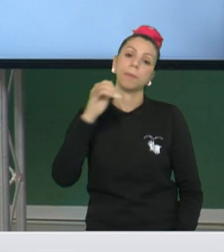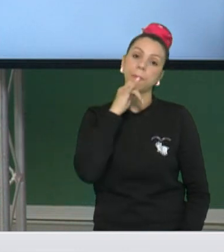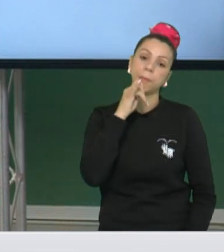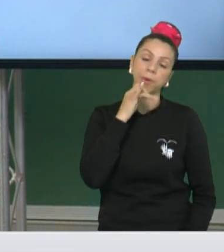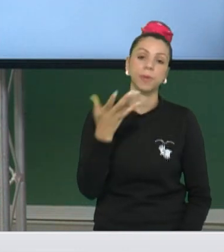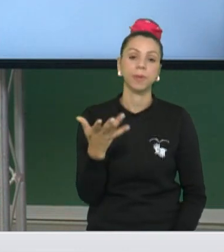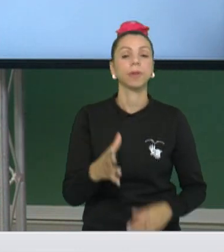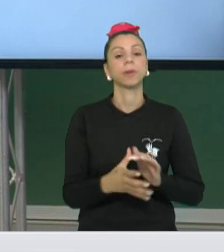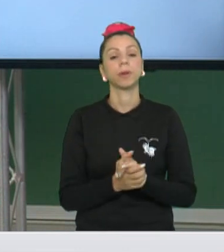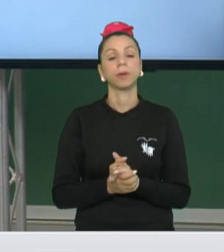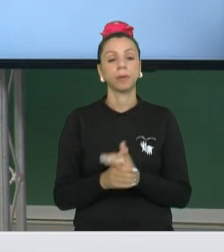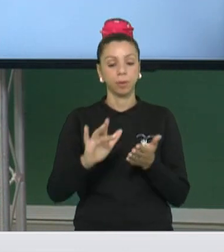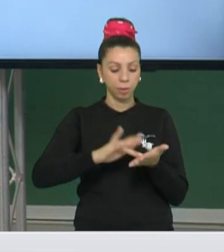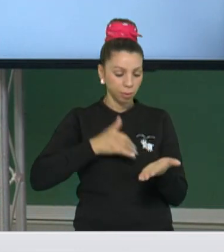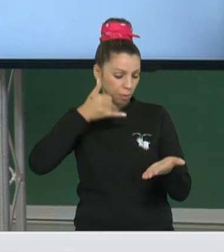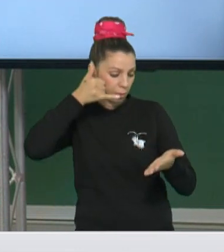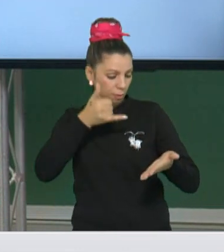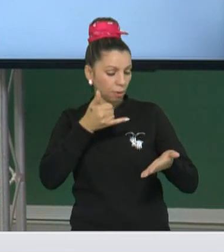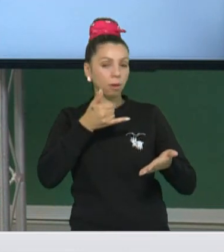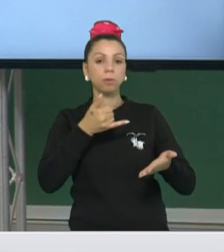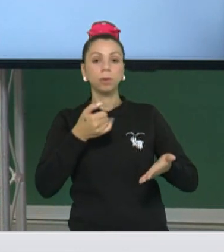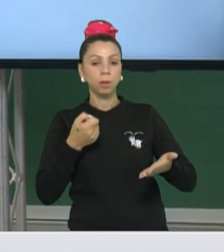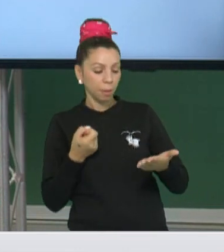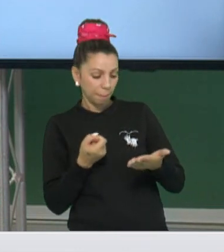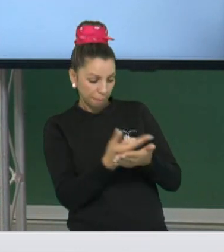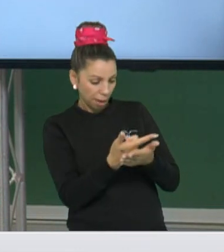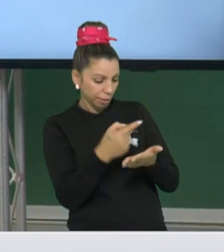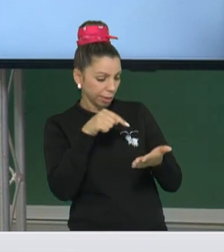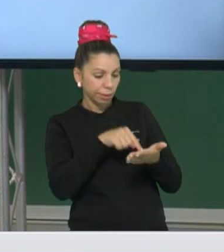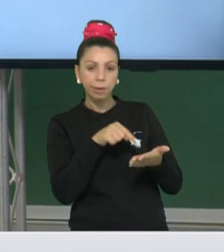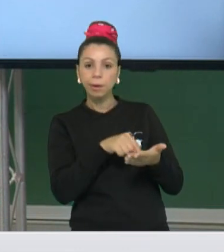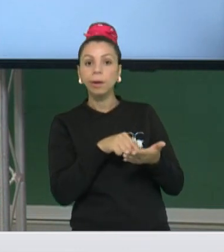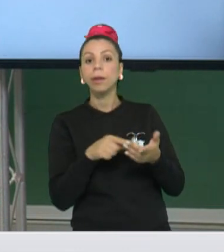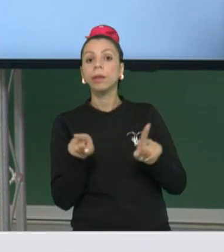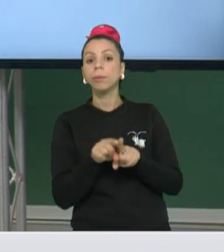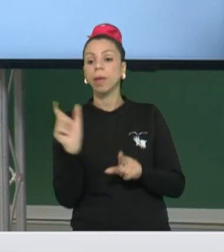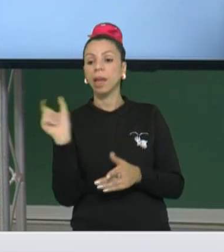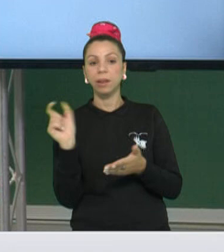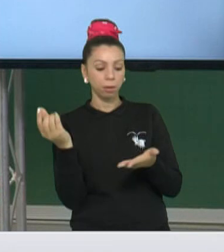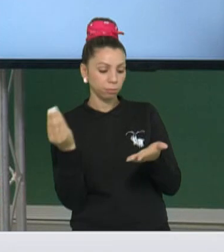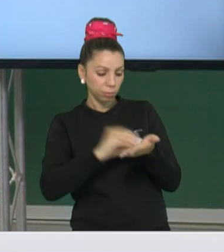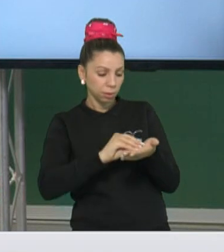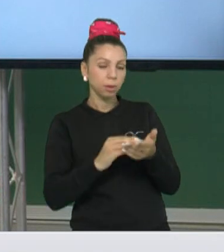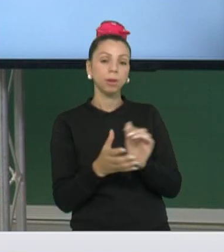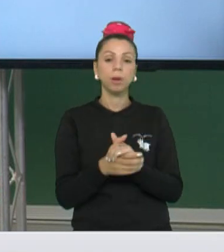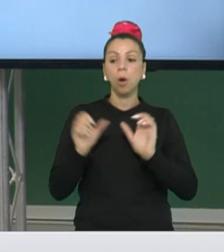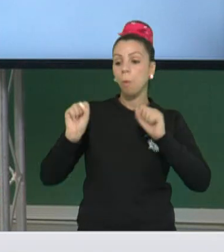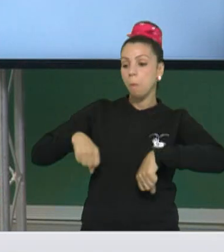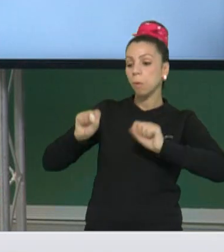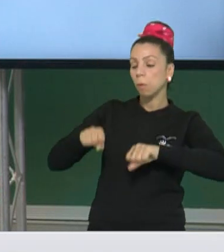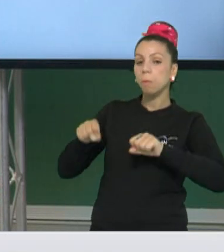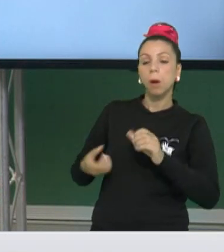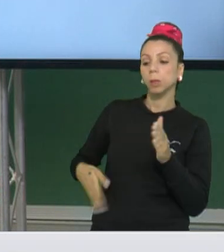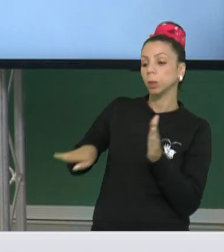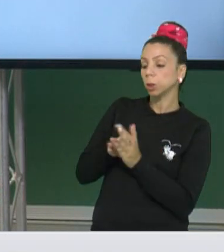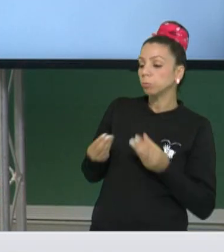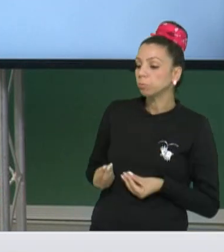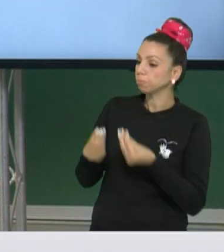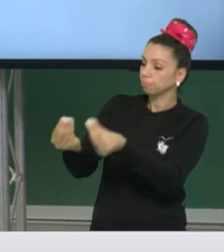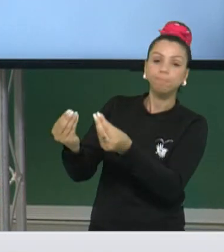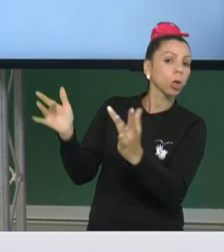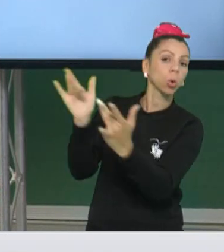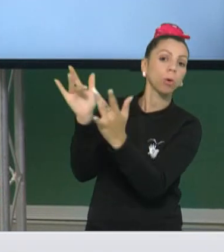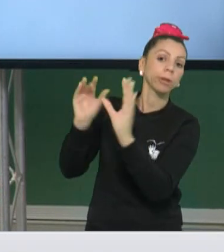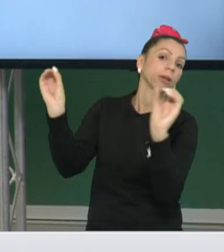lá no seu celular, compra pelo aplicativo, paga lá pelo aplicativo, que o motoboy só chega e te entrega. Você não tem outro contato com